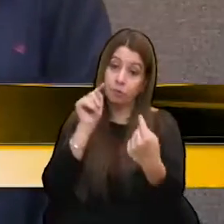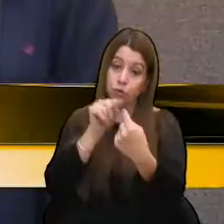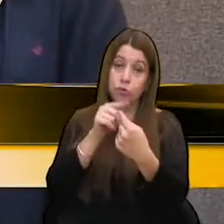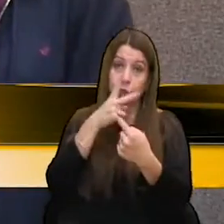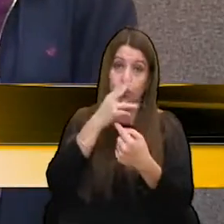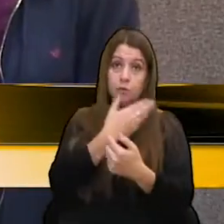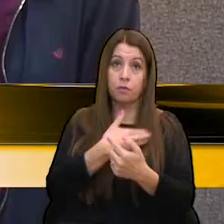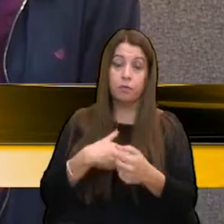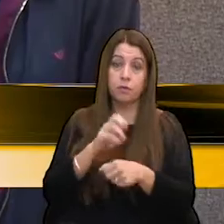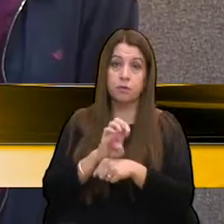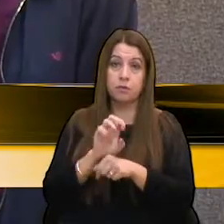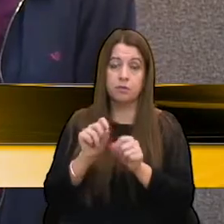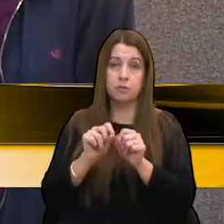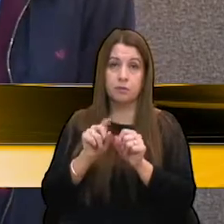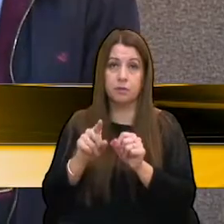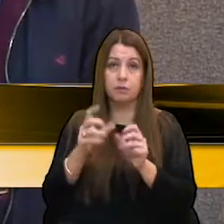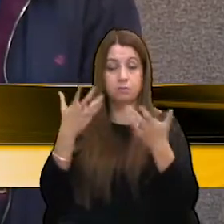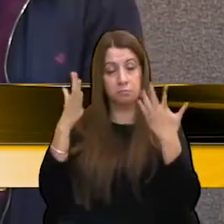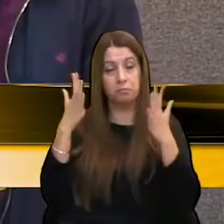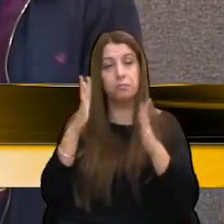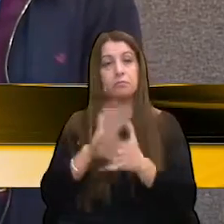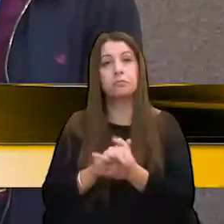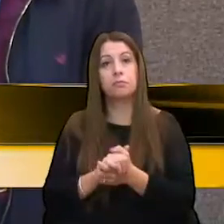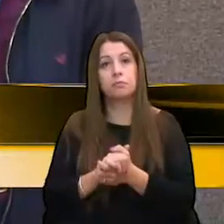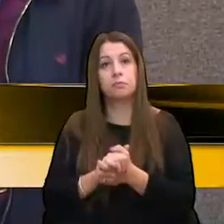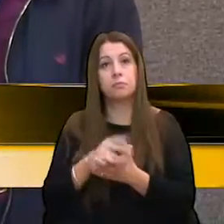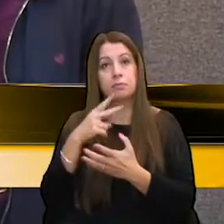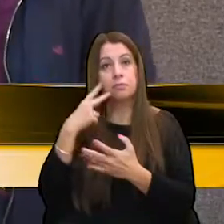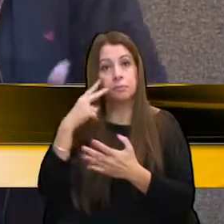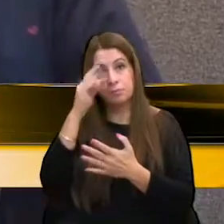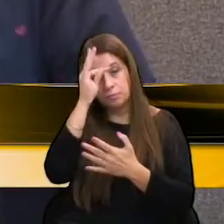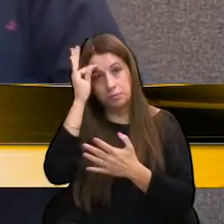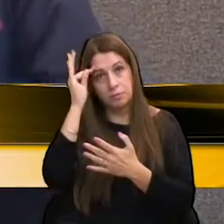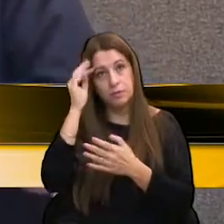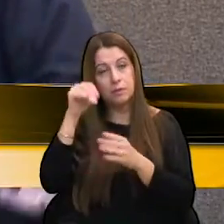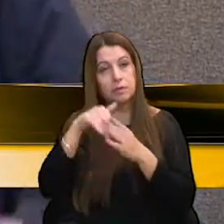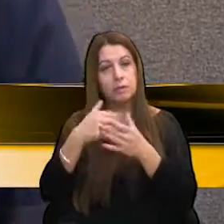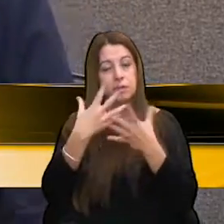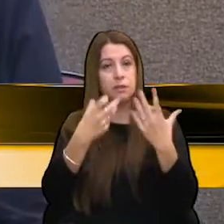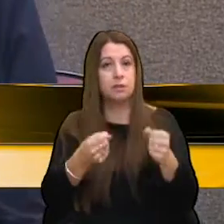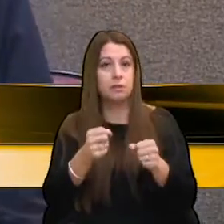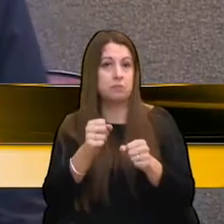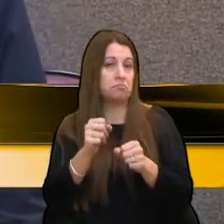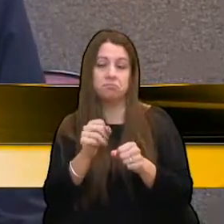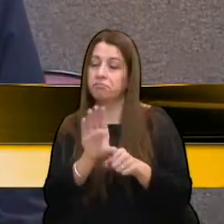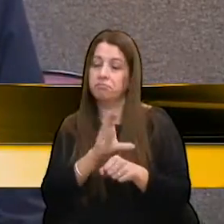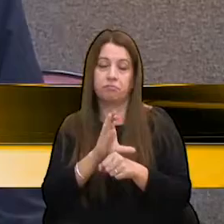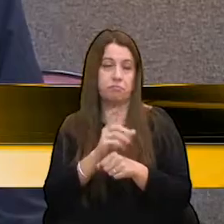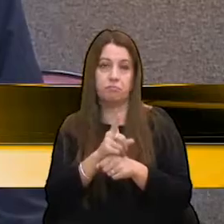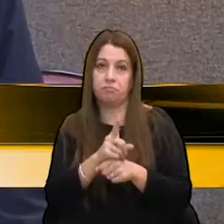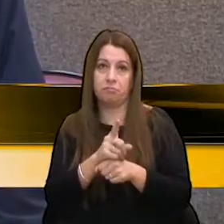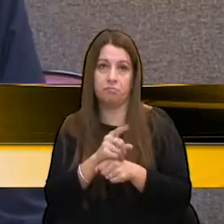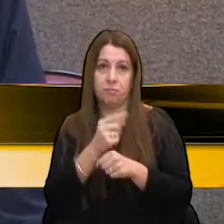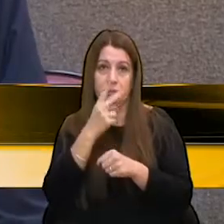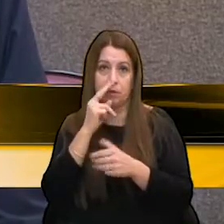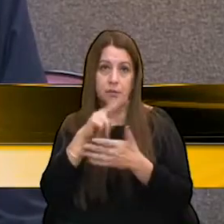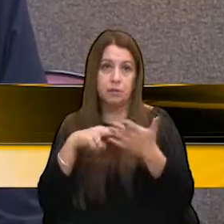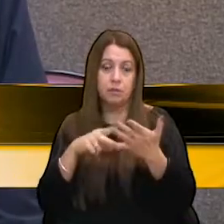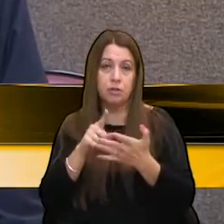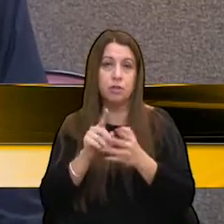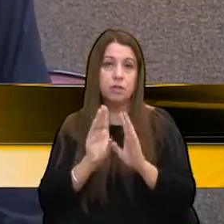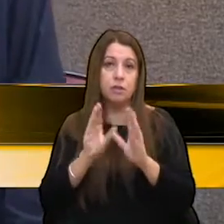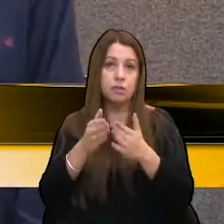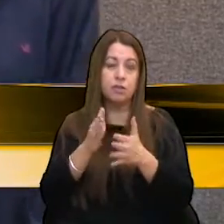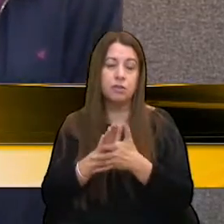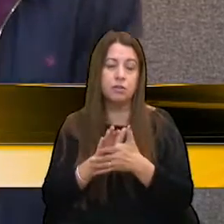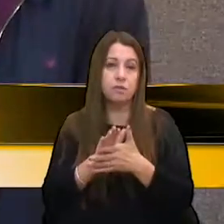esse que o governo do Estado está fazendo, então meus parabéns, vereador Tuigo, mas eu votarei pela inconstitucionalidade como relator da